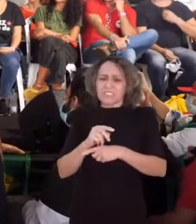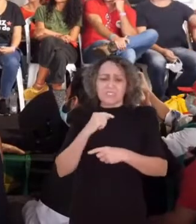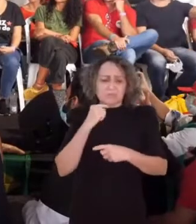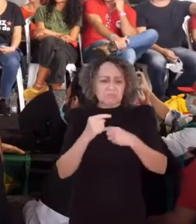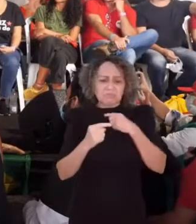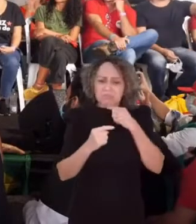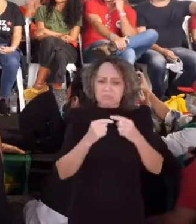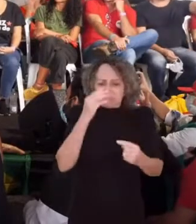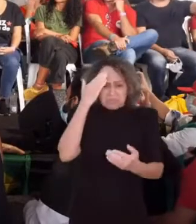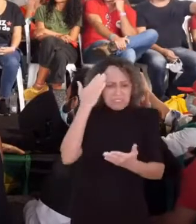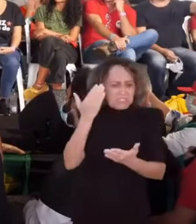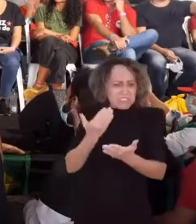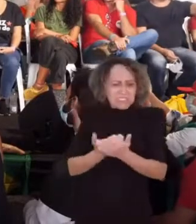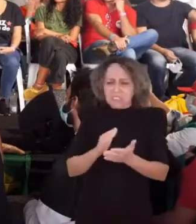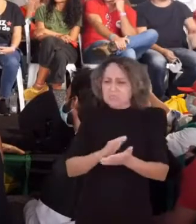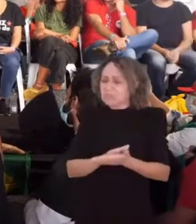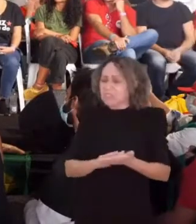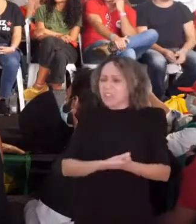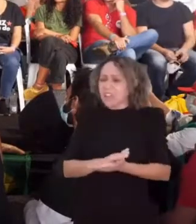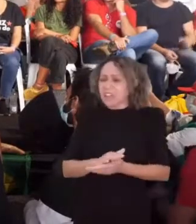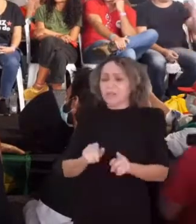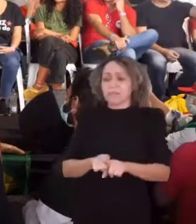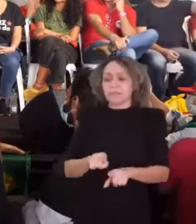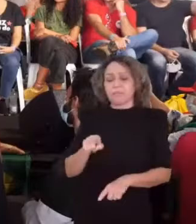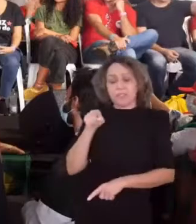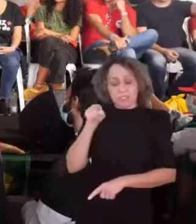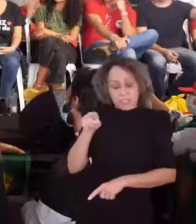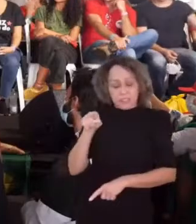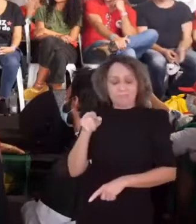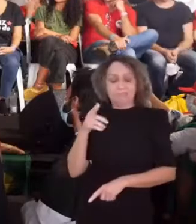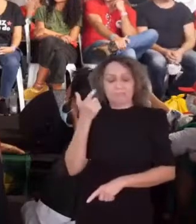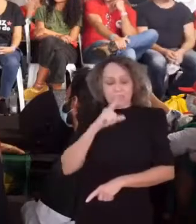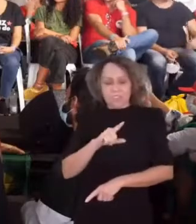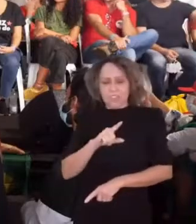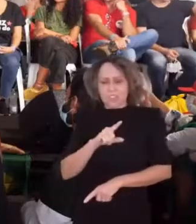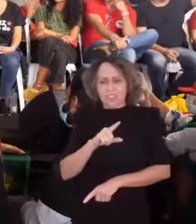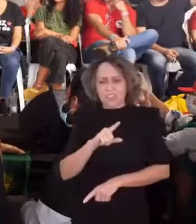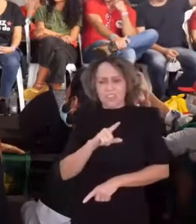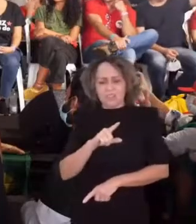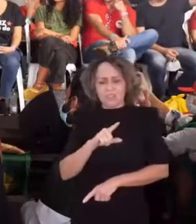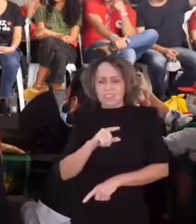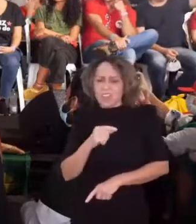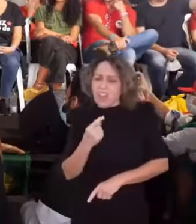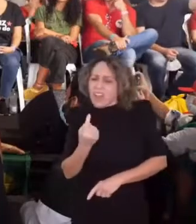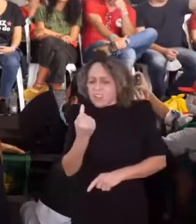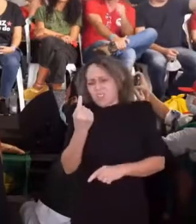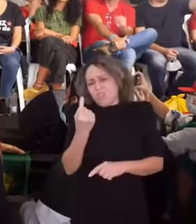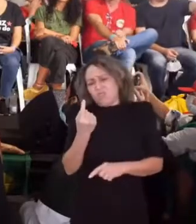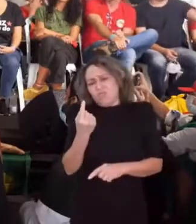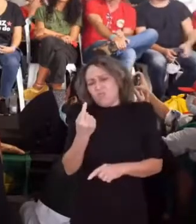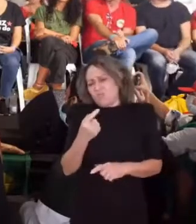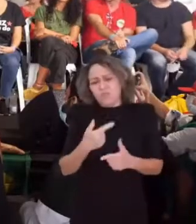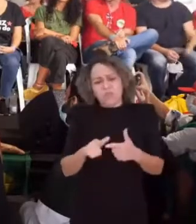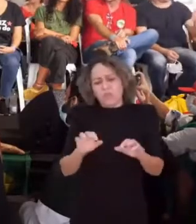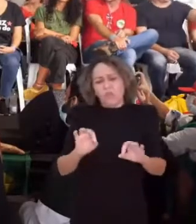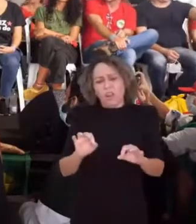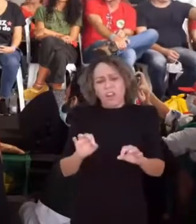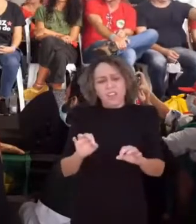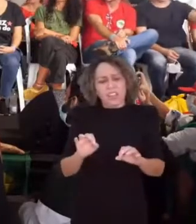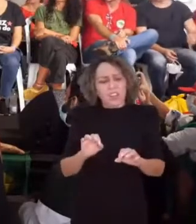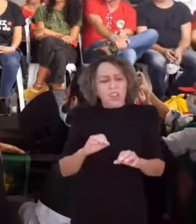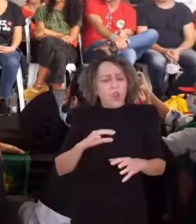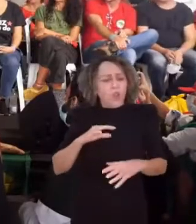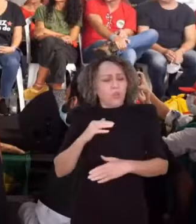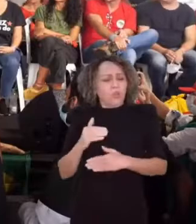conseguiu. É uma, não tem problema, mas tudo começa com o primeiro passo. A caminhada que a gente faz, aquele muro da